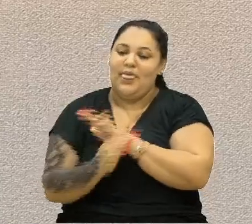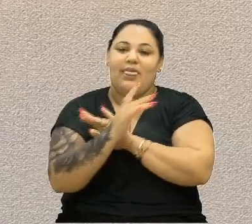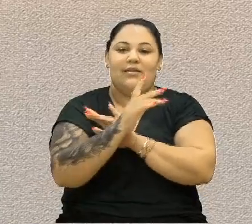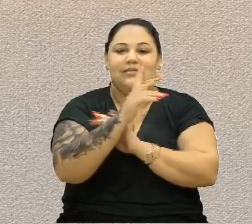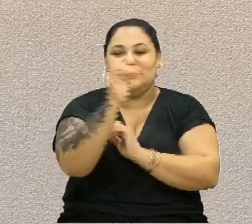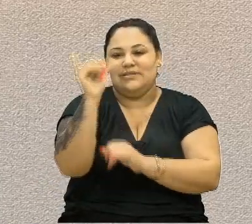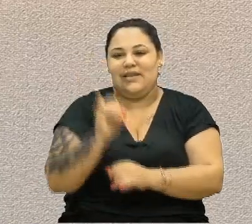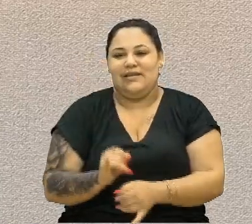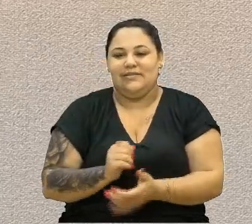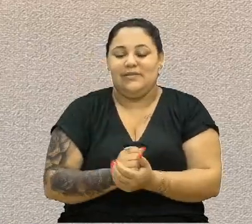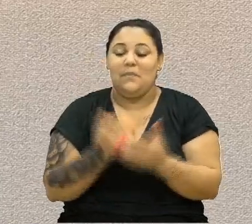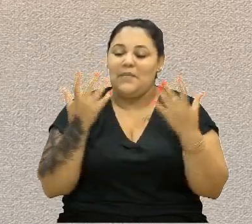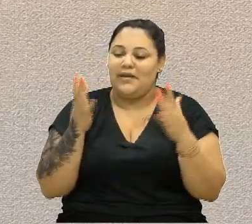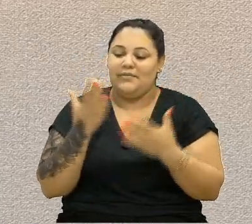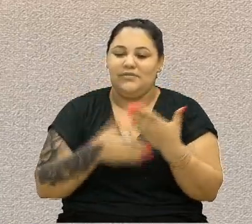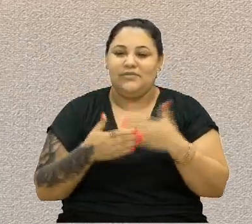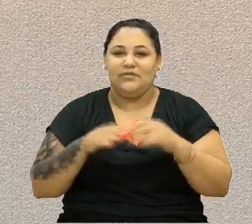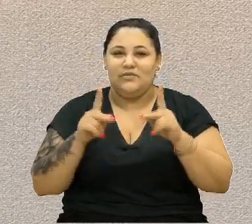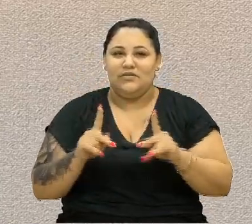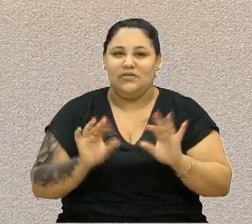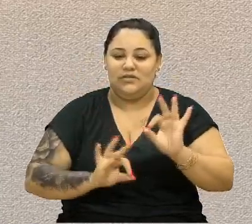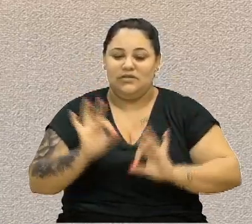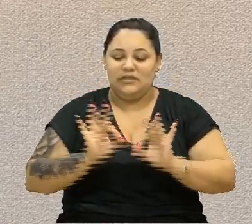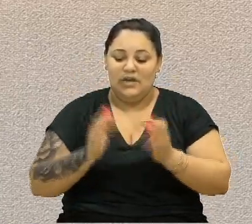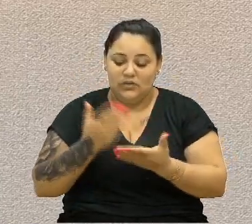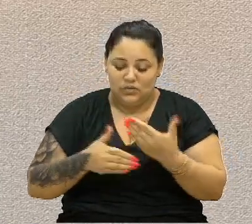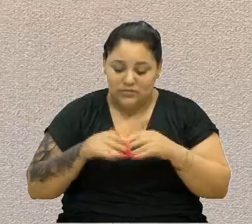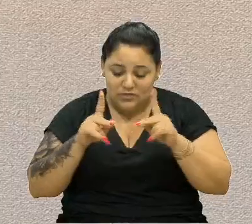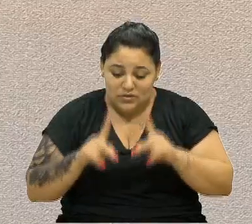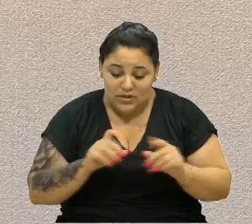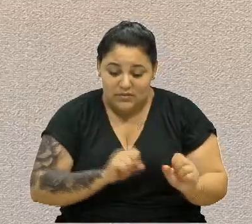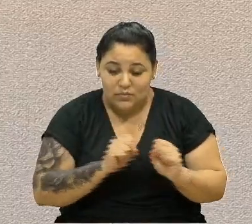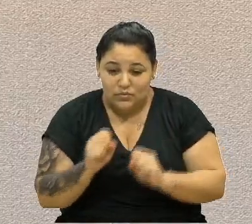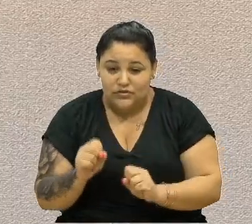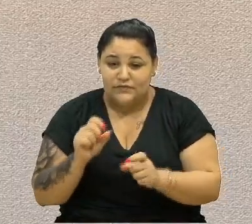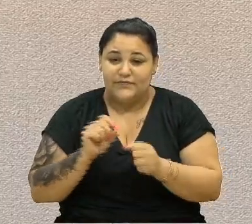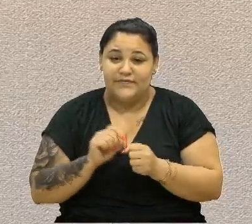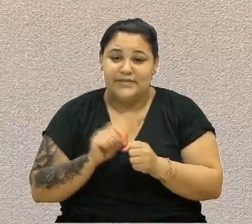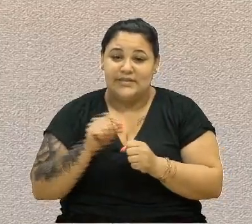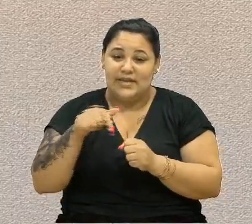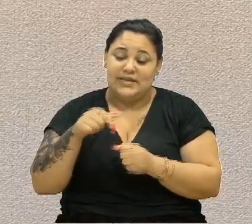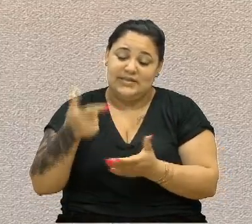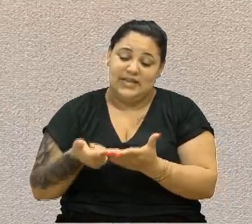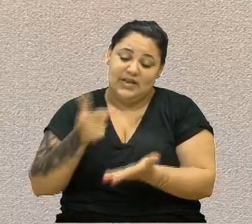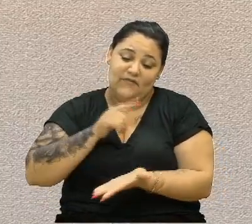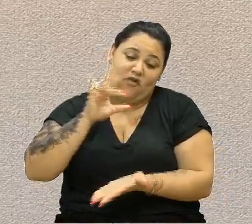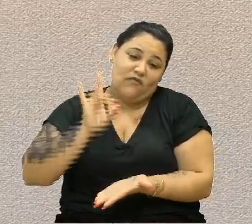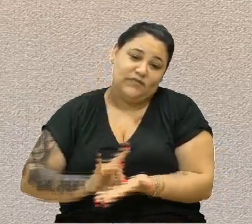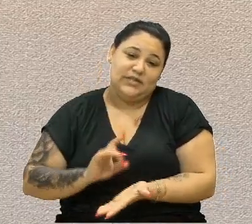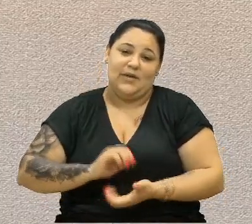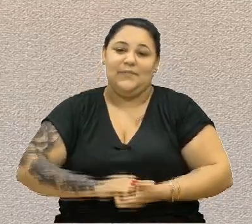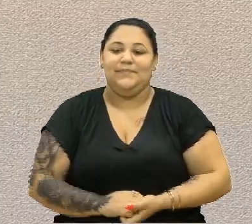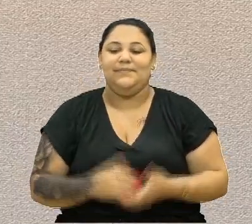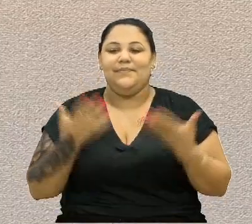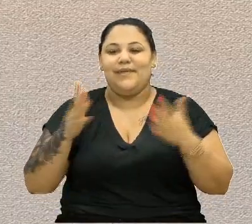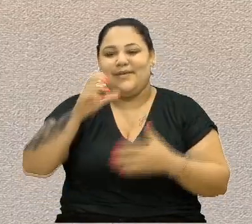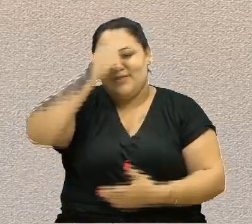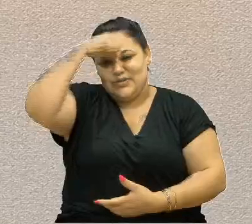parabéns a todos os organizadores, parabéns a todos que puderam fazer esta obra uma realidade. Parabéns à Universidade de Caxias do Sul.